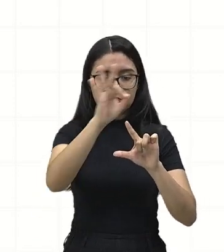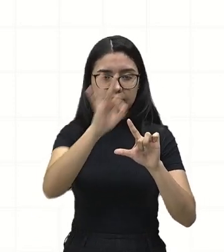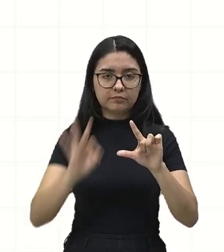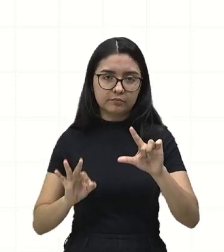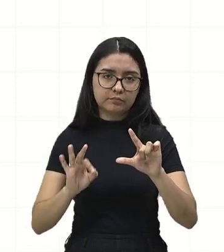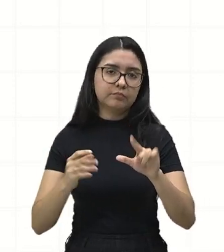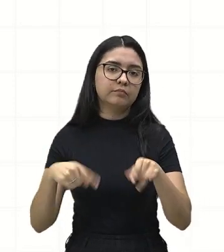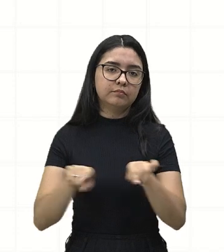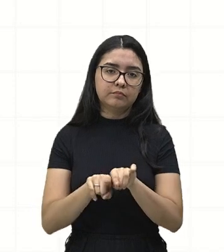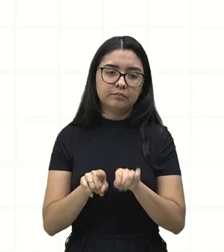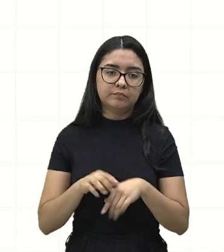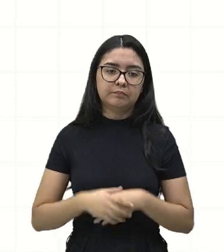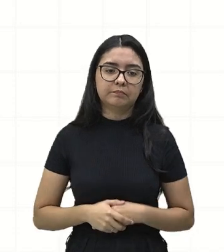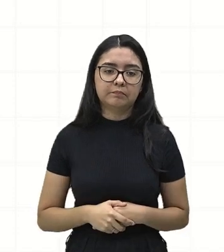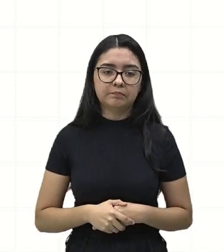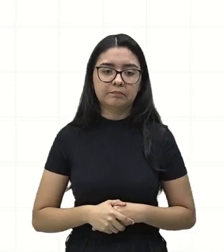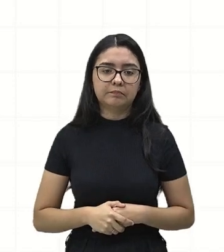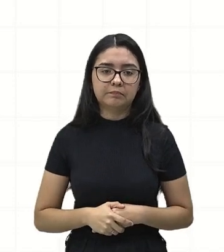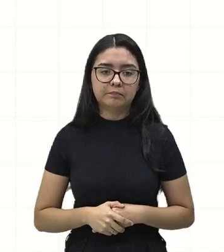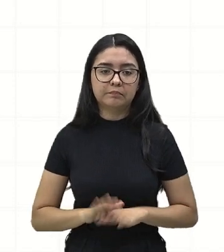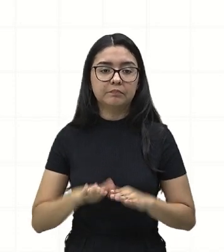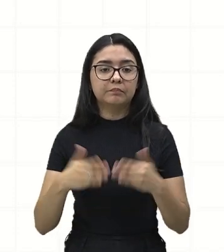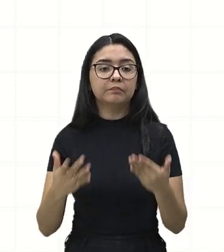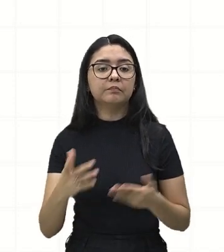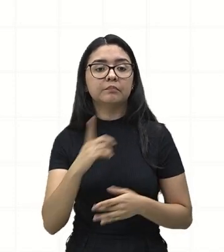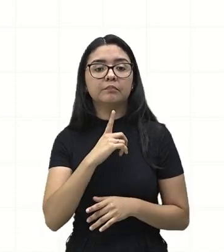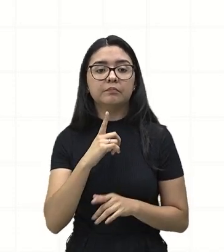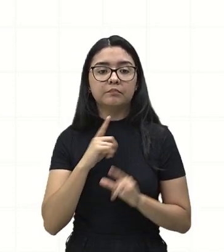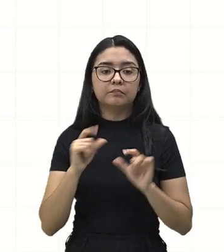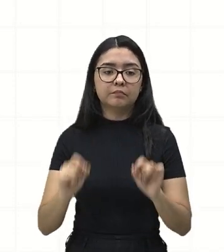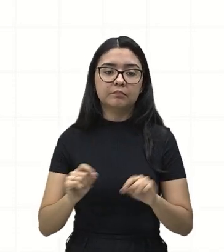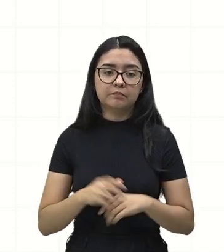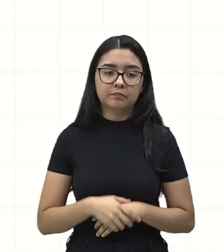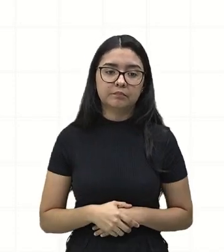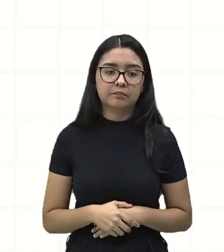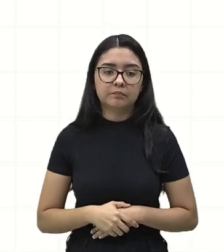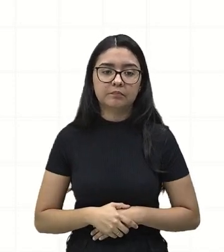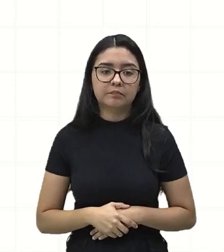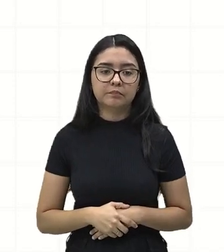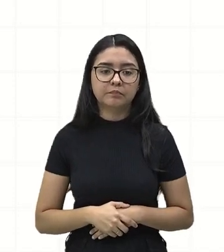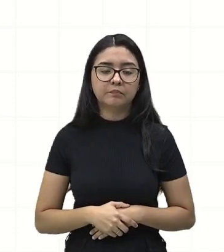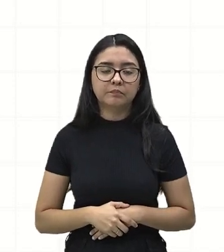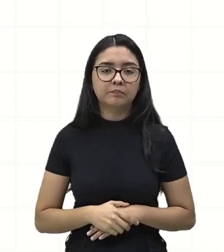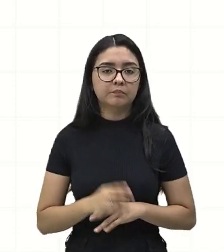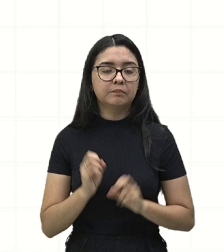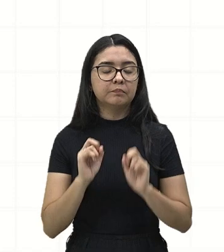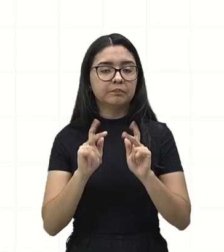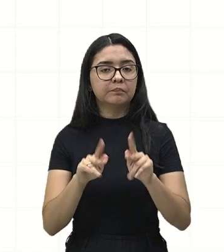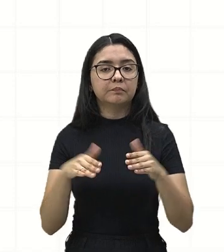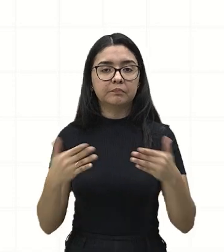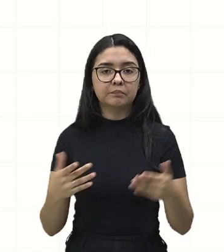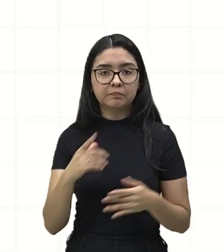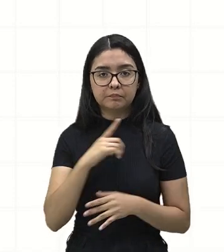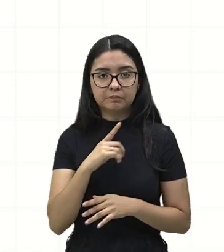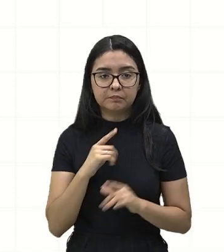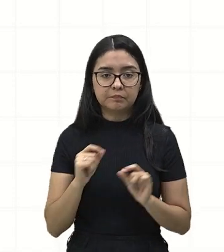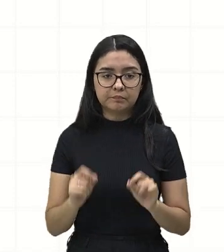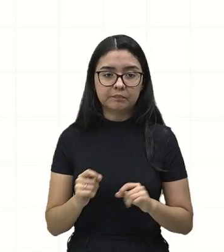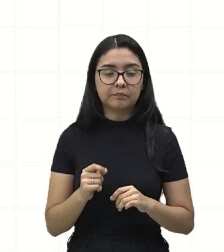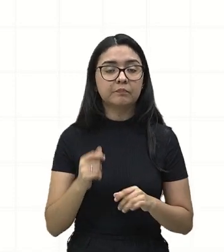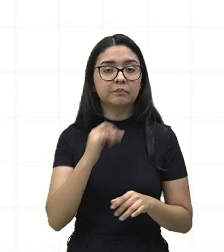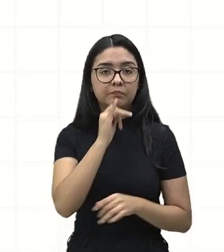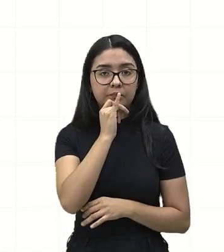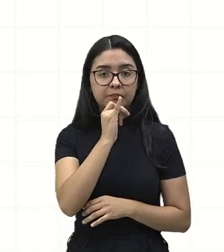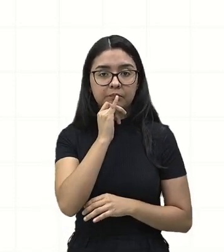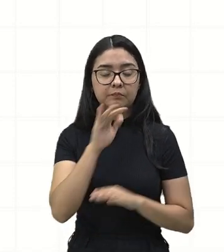Então, agora eu ia aplicar aqui nesses dois lados. Beleza? Então, essa